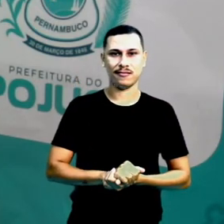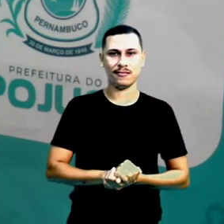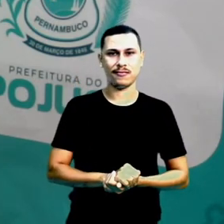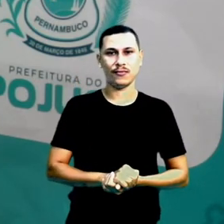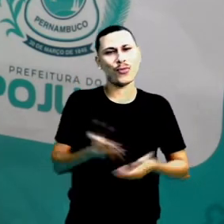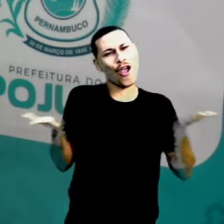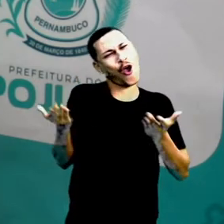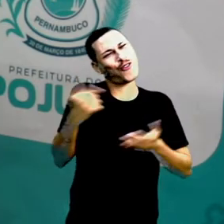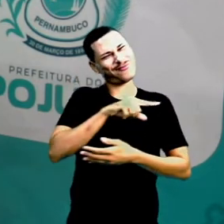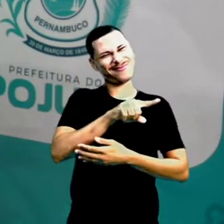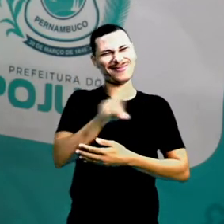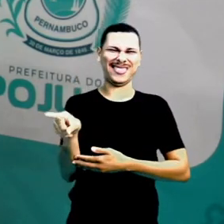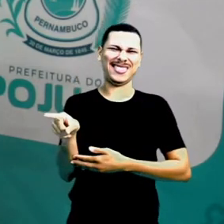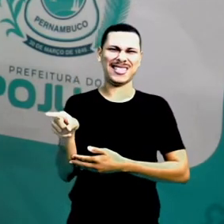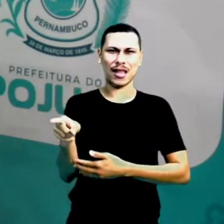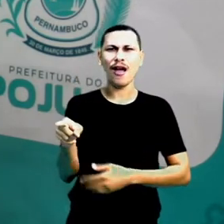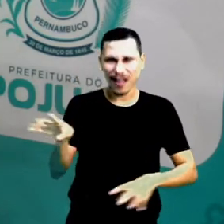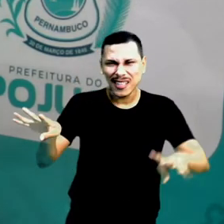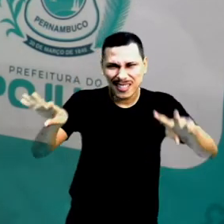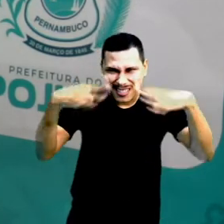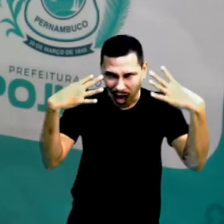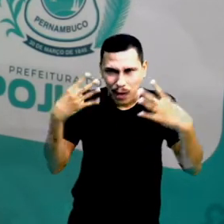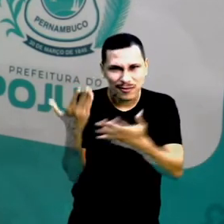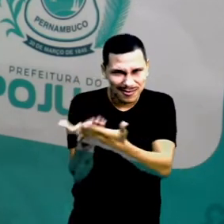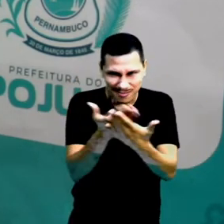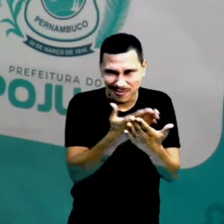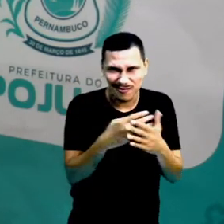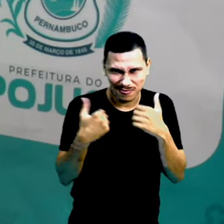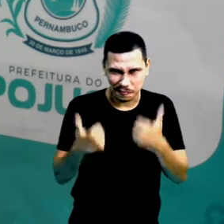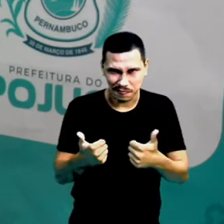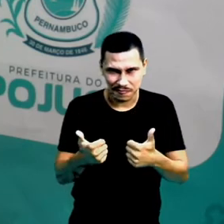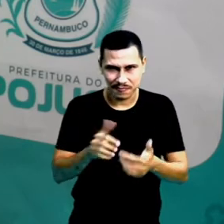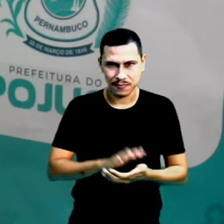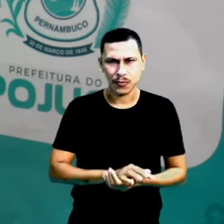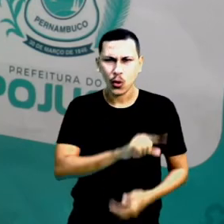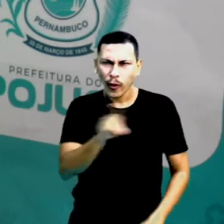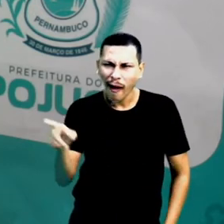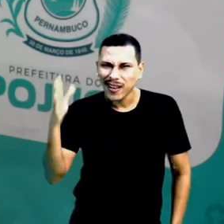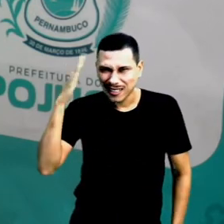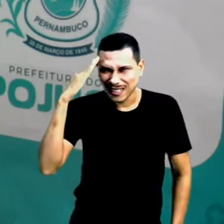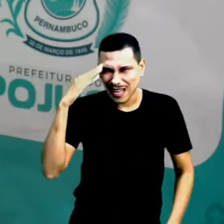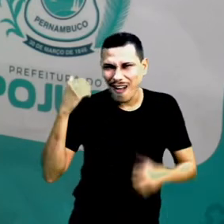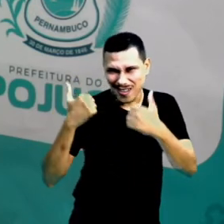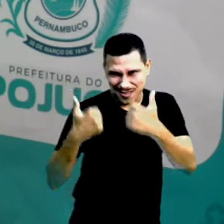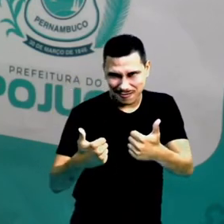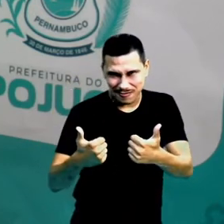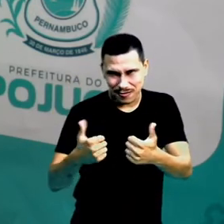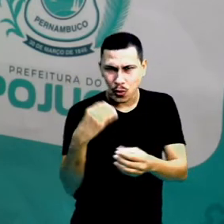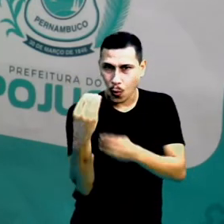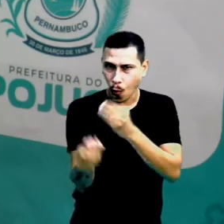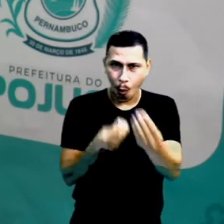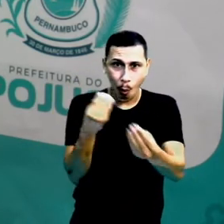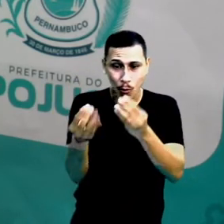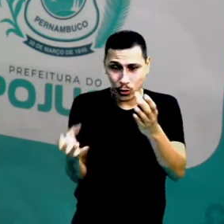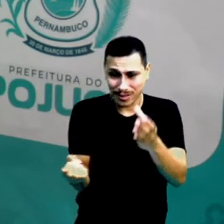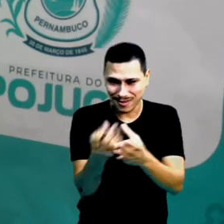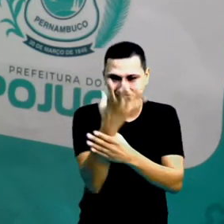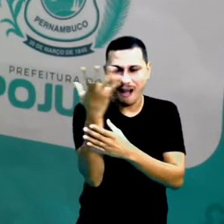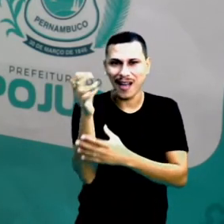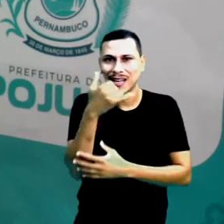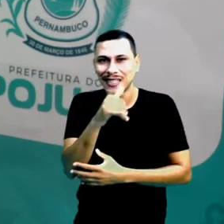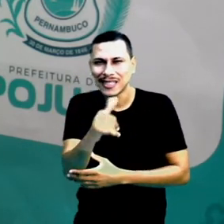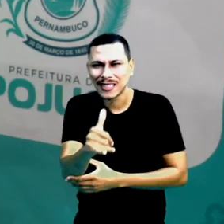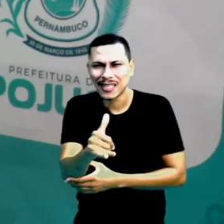E agora é com você. Você prestou atenção na nossa aula? Conseguiram entender como vem as